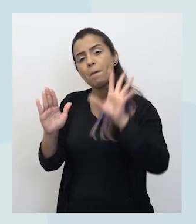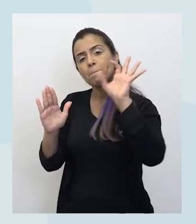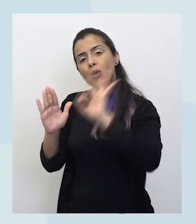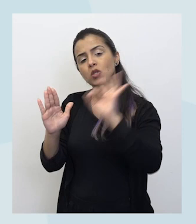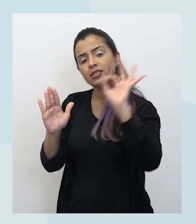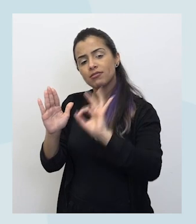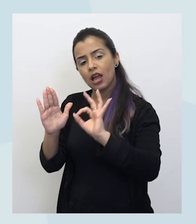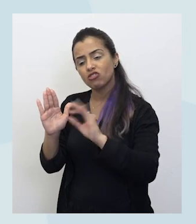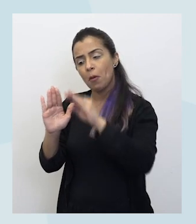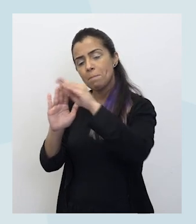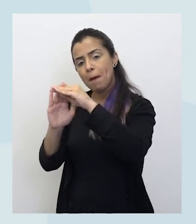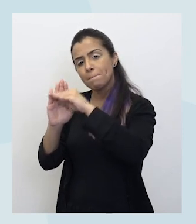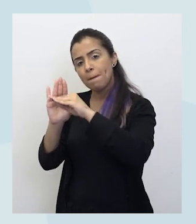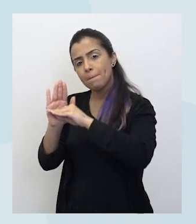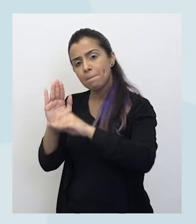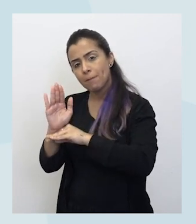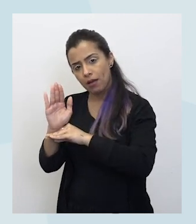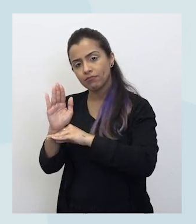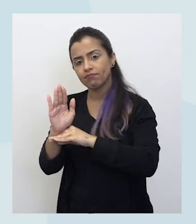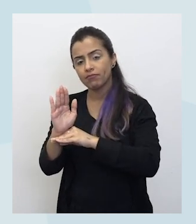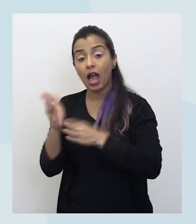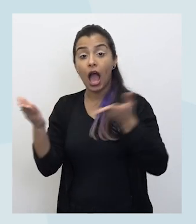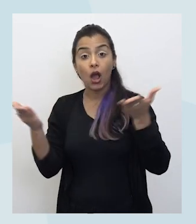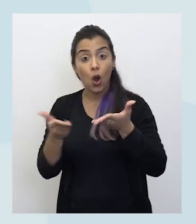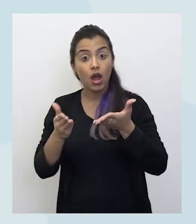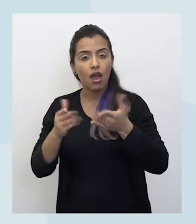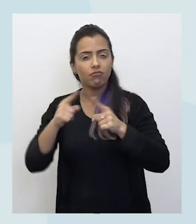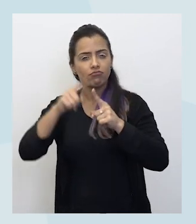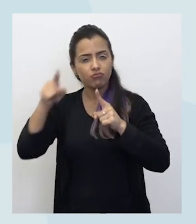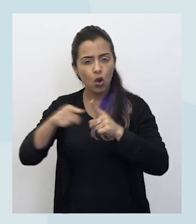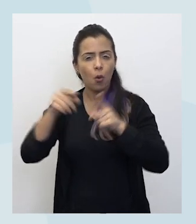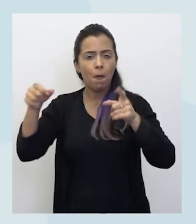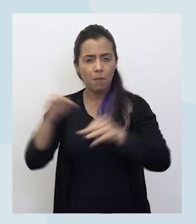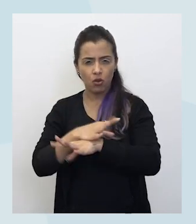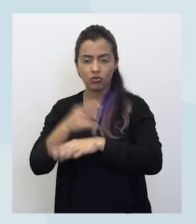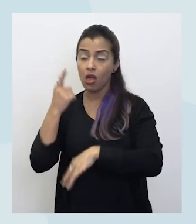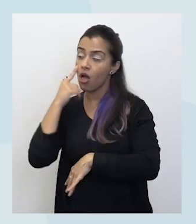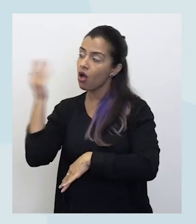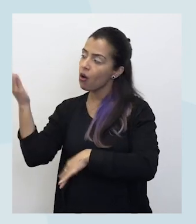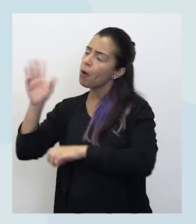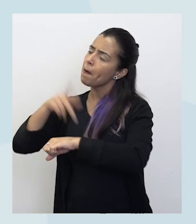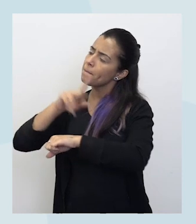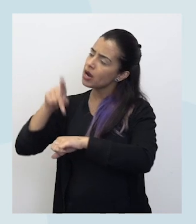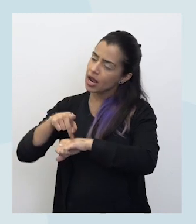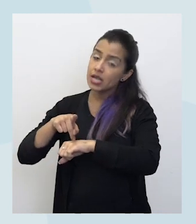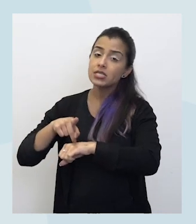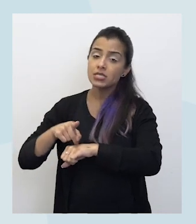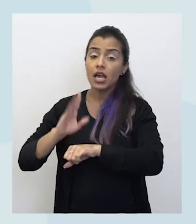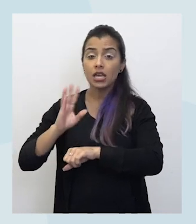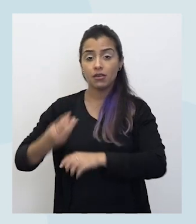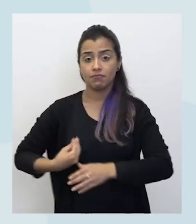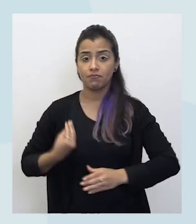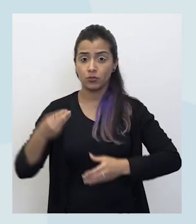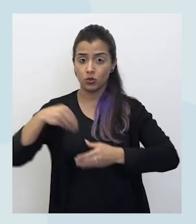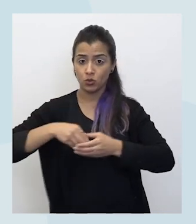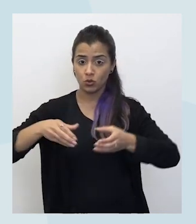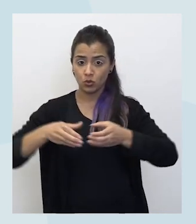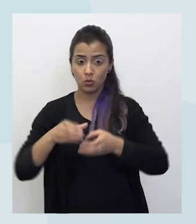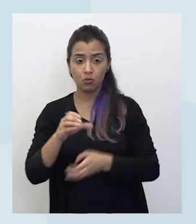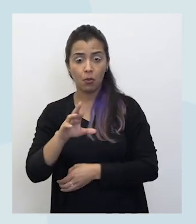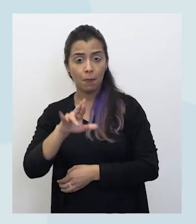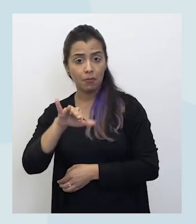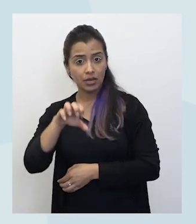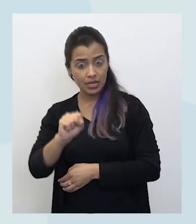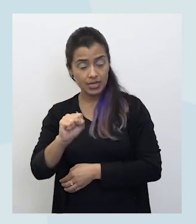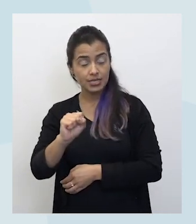gente está com esses números que são redondos. Então, observem aí os países que compõem o BRICS, lembrando que